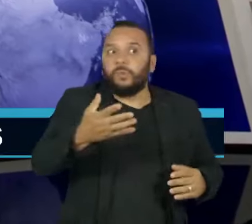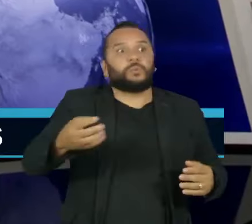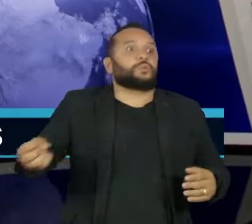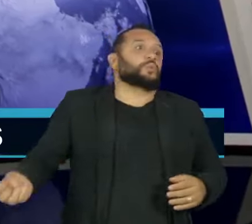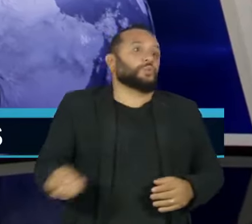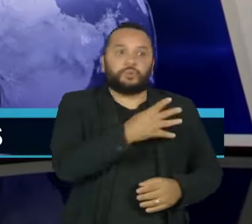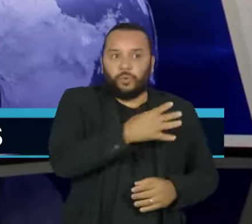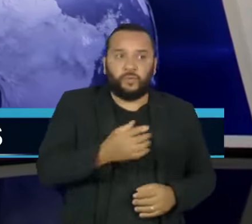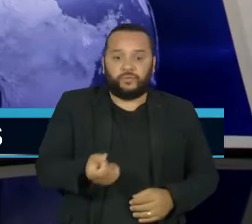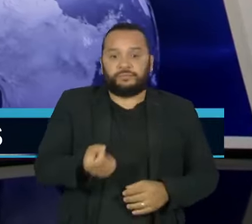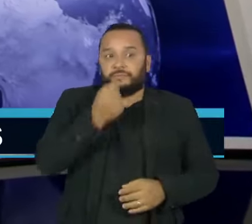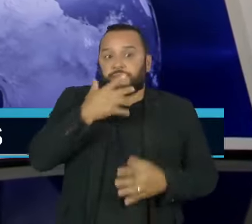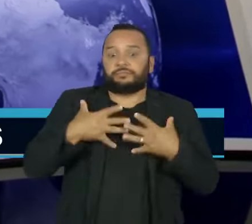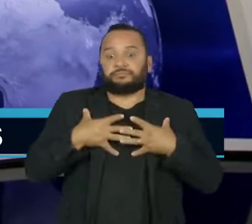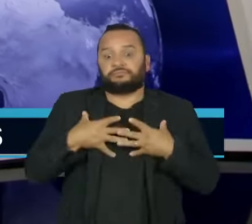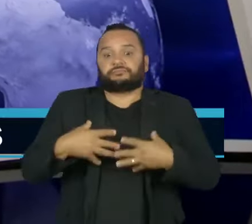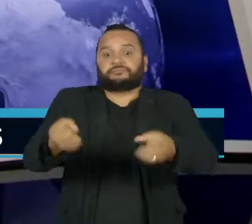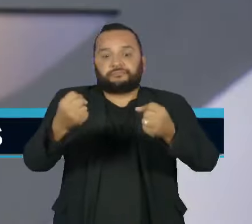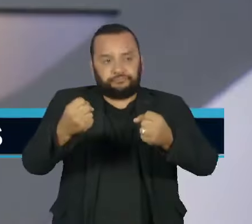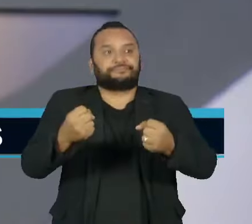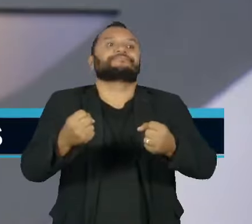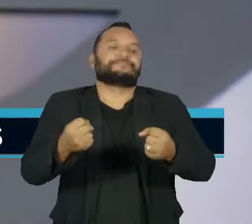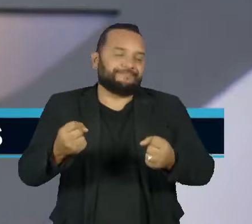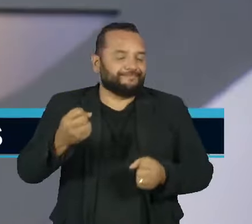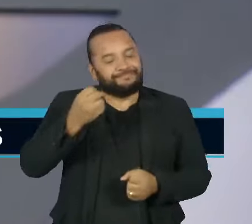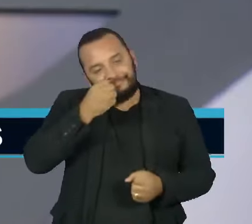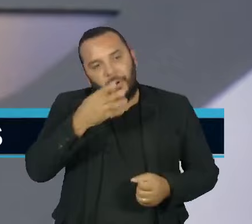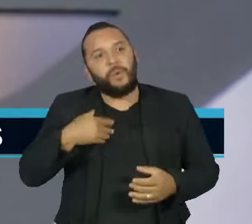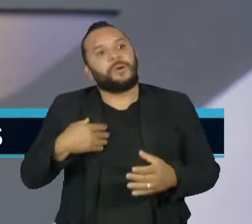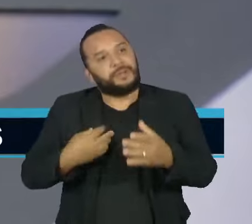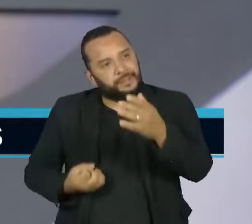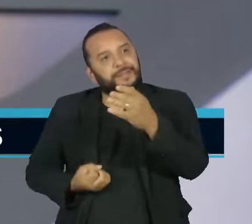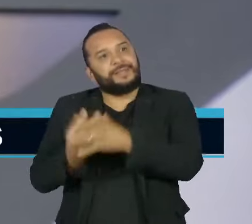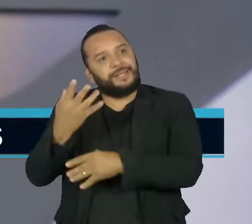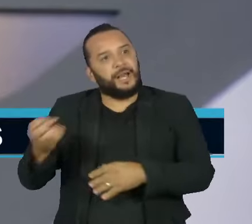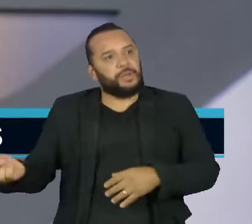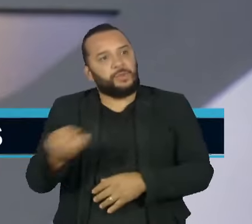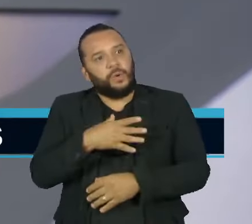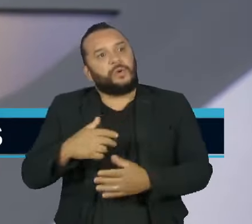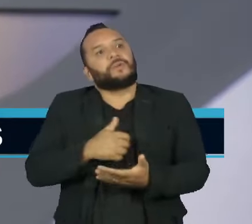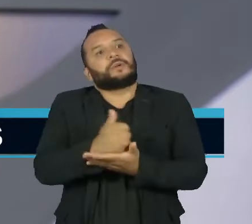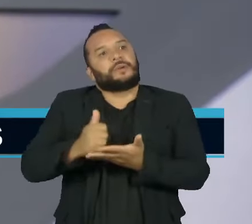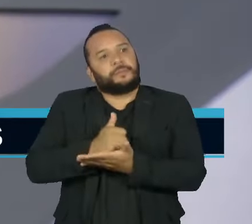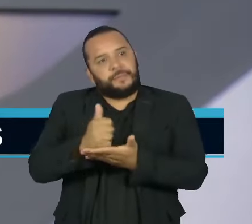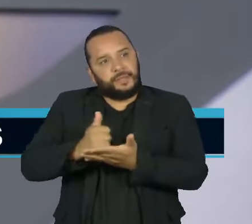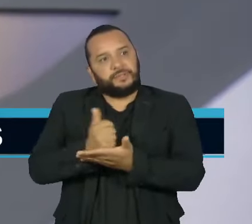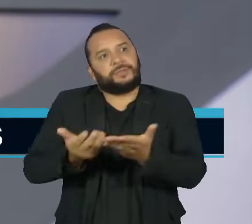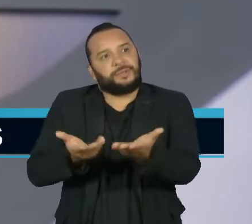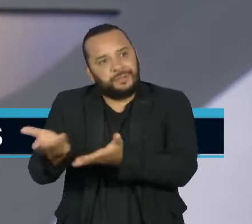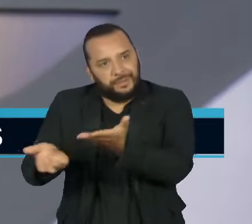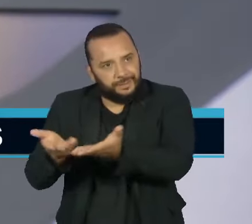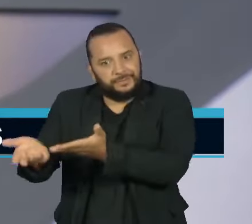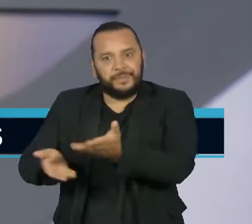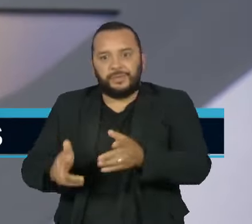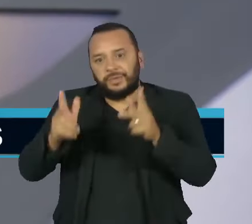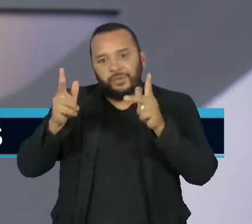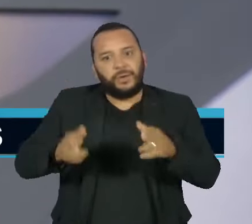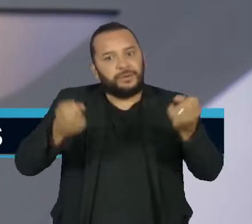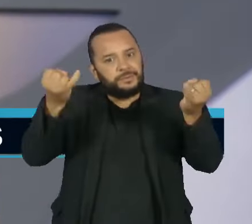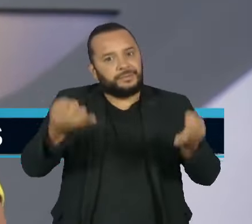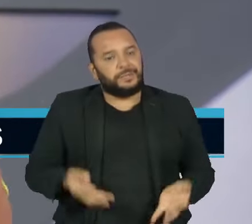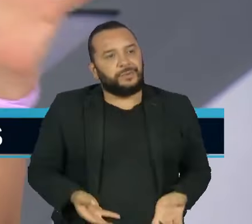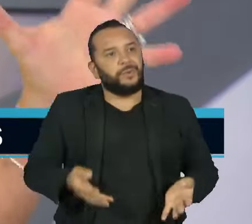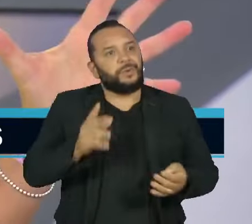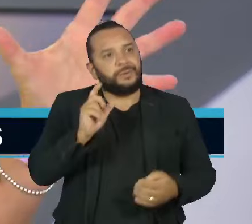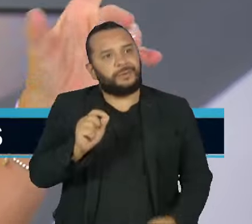pra gente realmente ter desenvolvimento de outras novas drogas para combater E como foi falado e é é uma